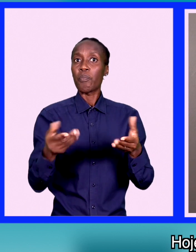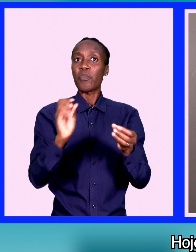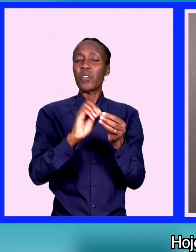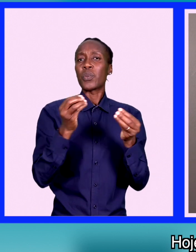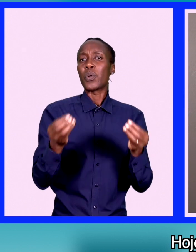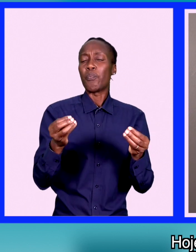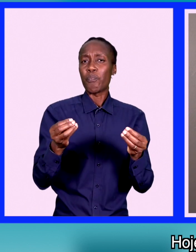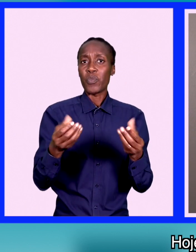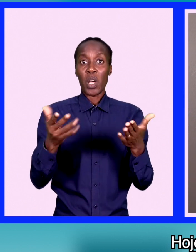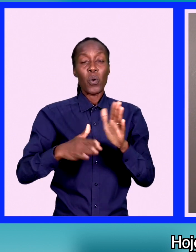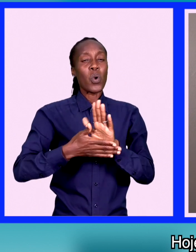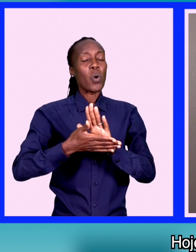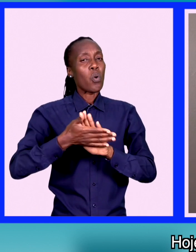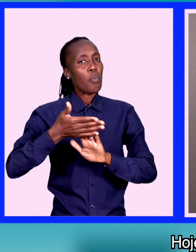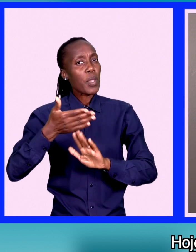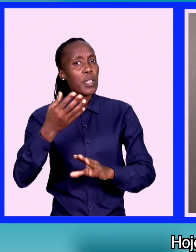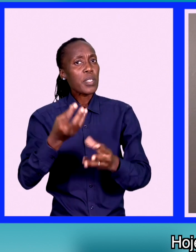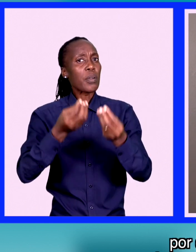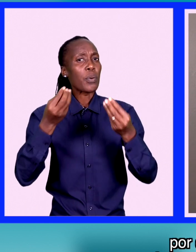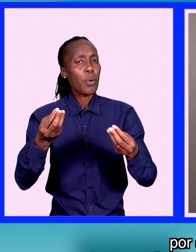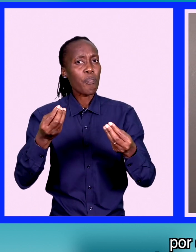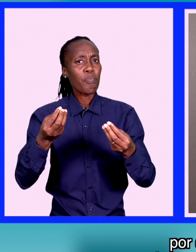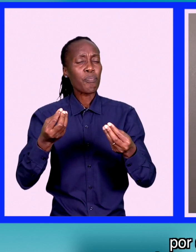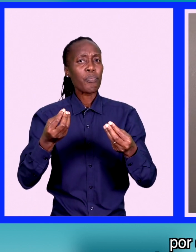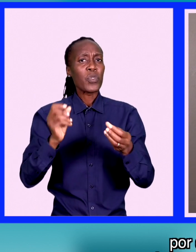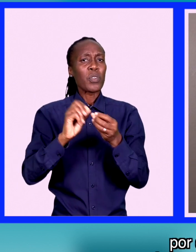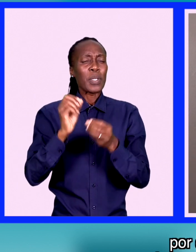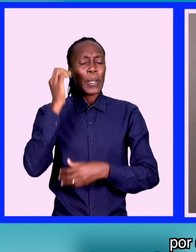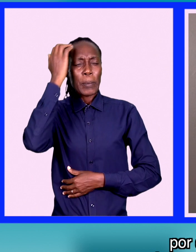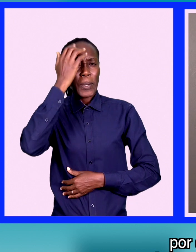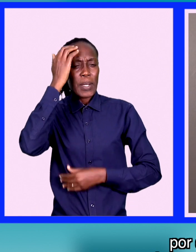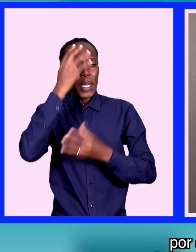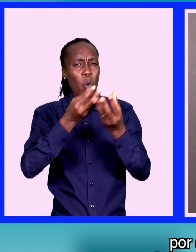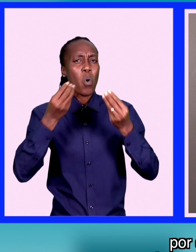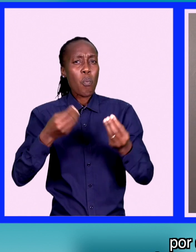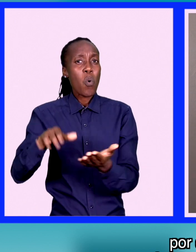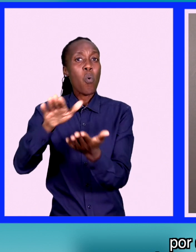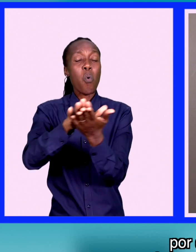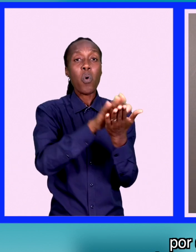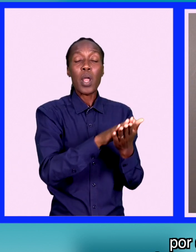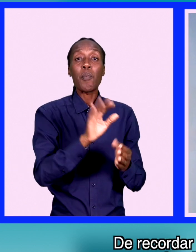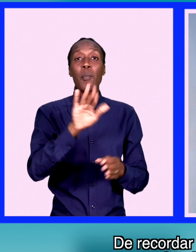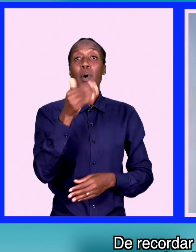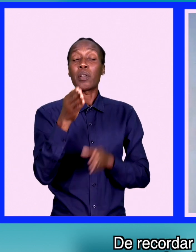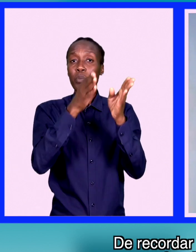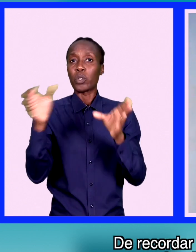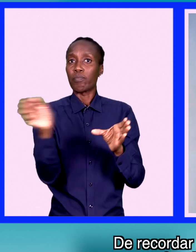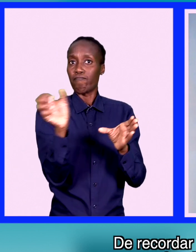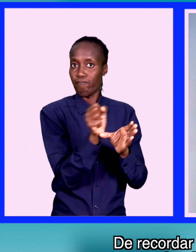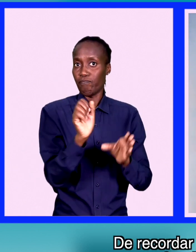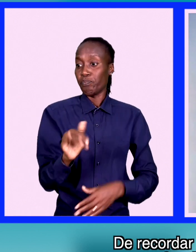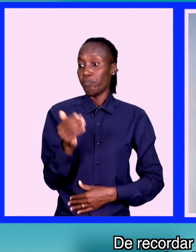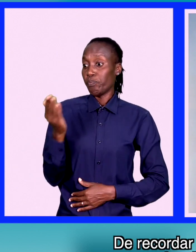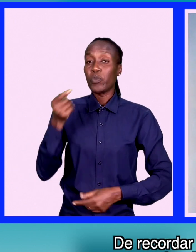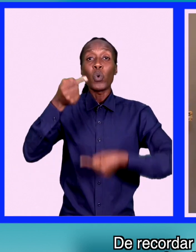Hoje já poderemos ter aqui uma luz sobre a necessidade, por exemplo, de pensar em termos de abrigos temporários. De recordar que o